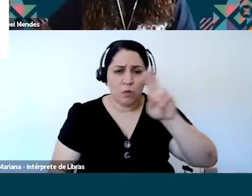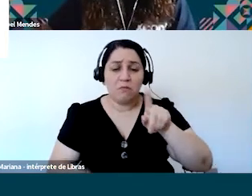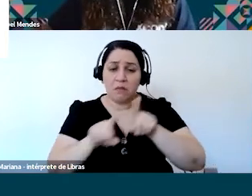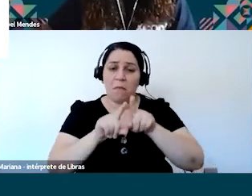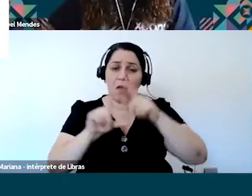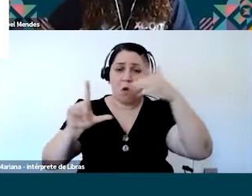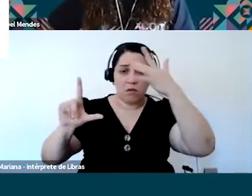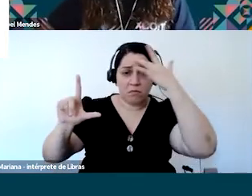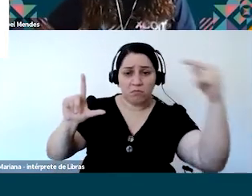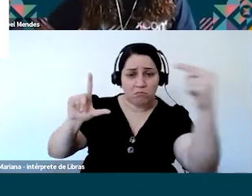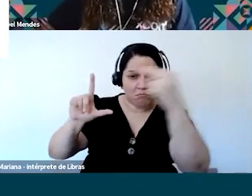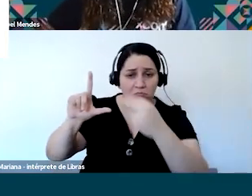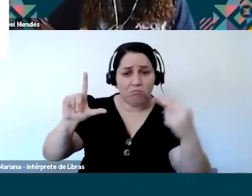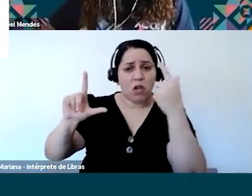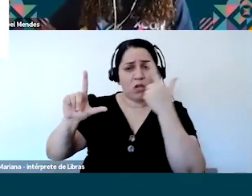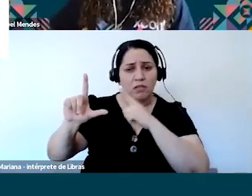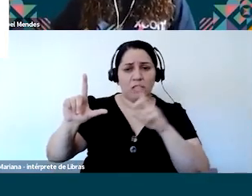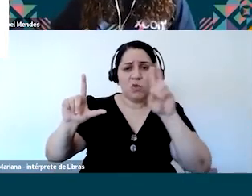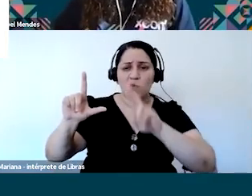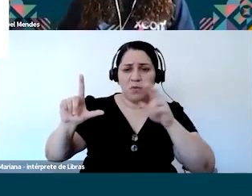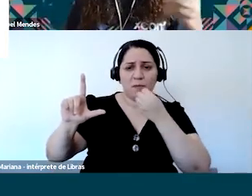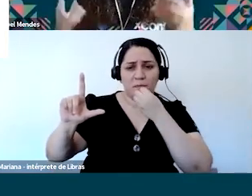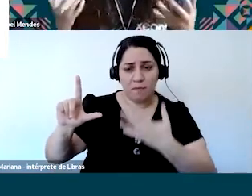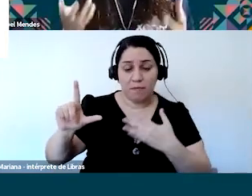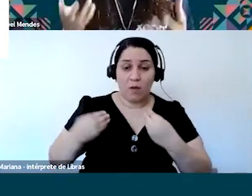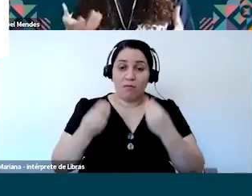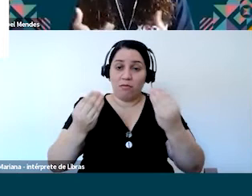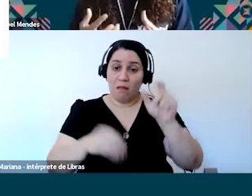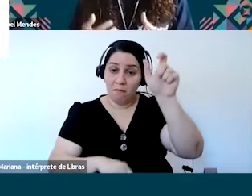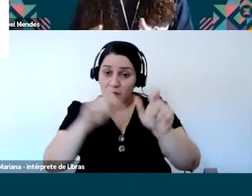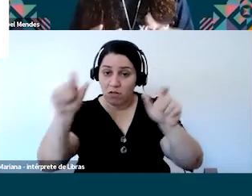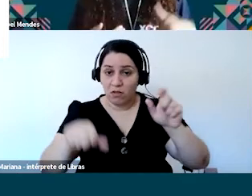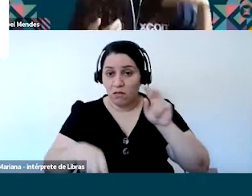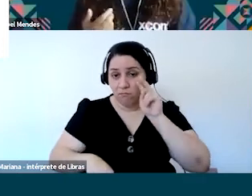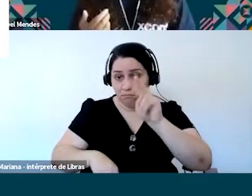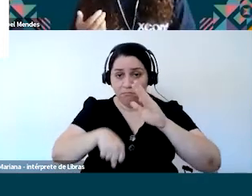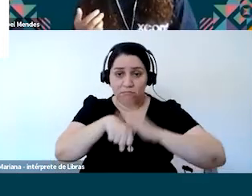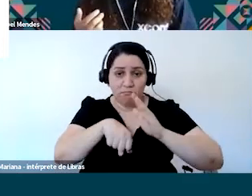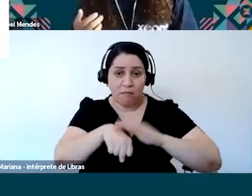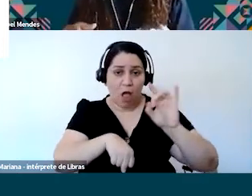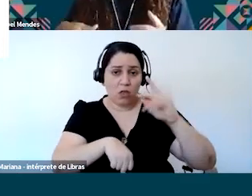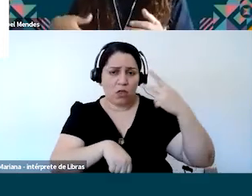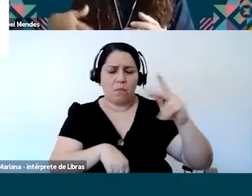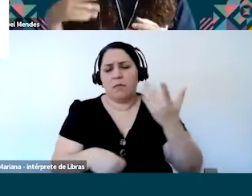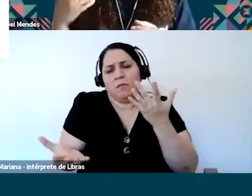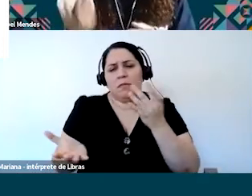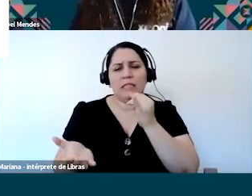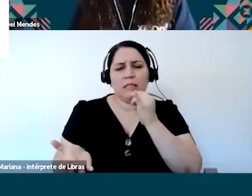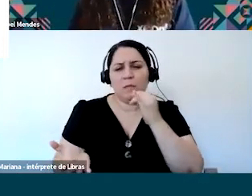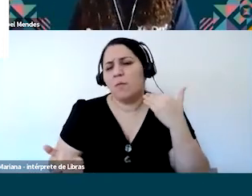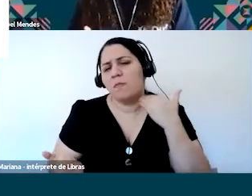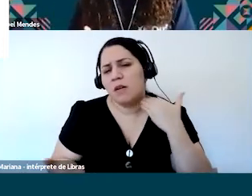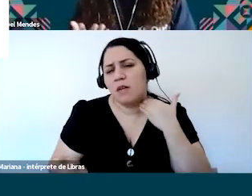isso para outras pessoas. E acessibilidade digital é eu dar autonomia para a pessoa fazer uma transação